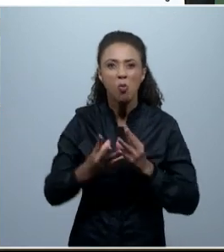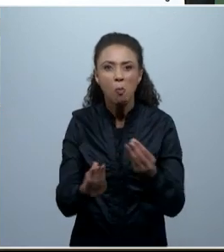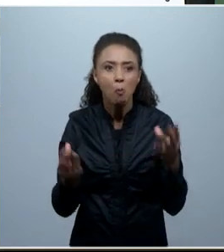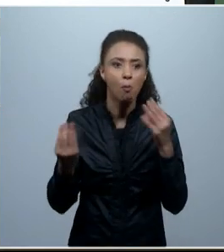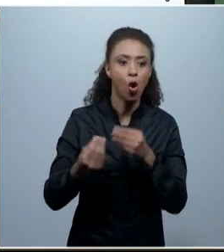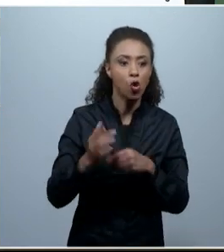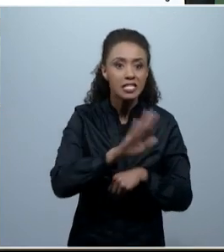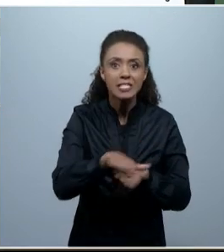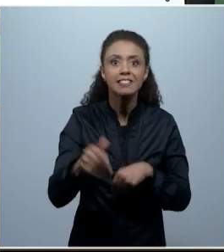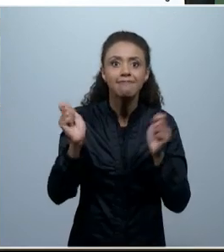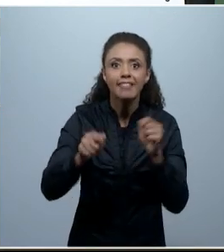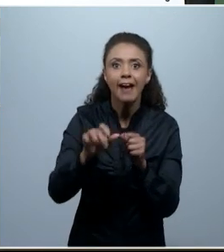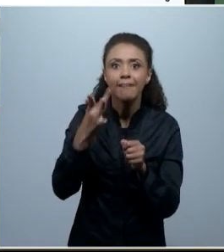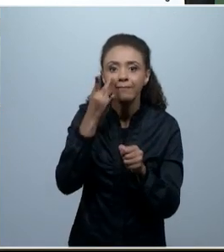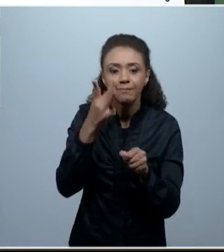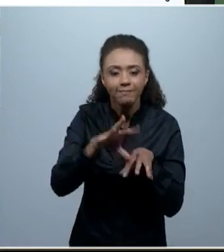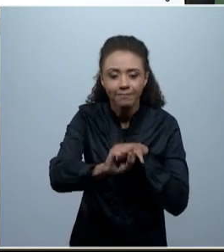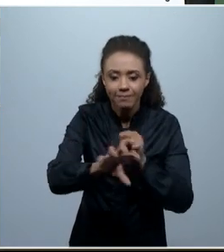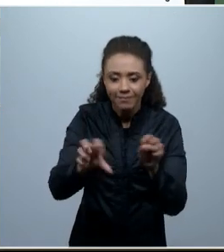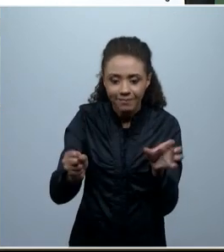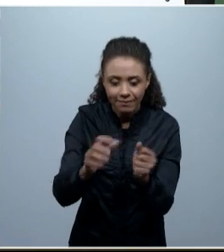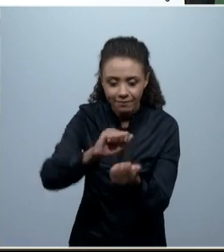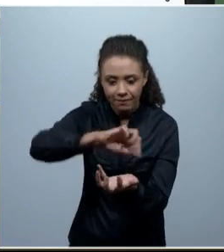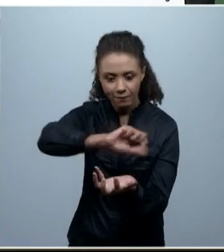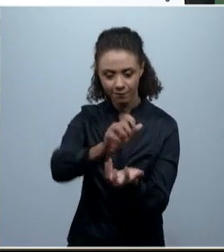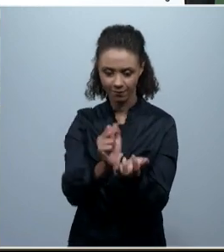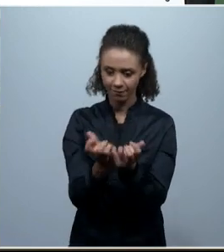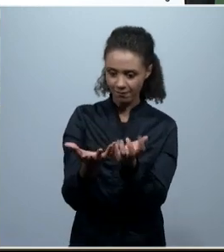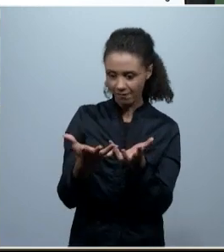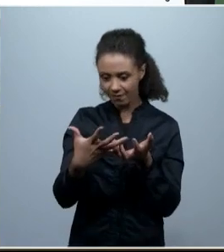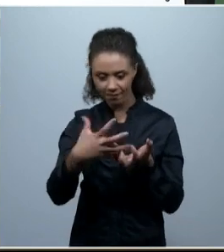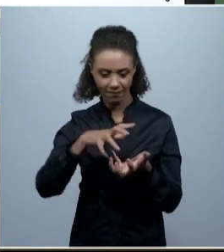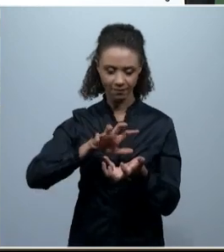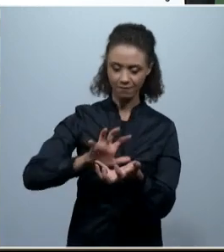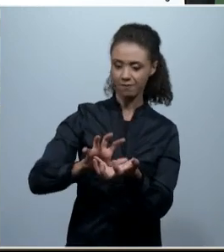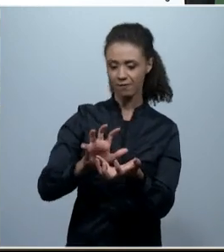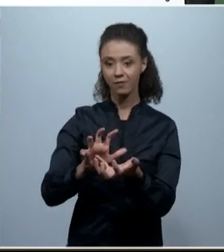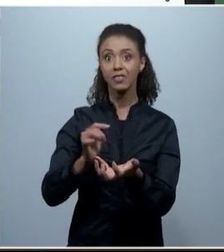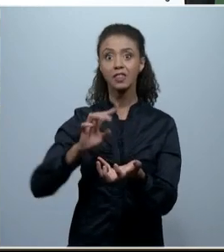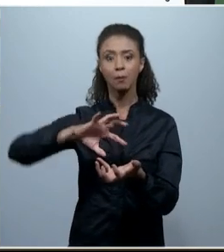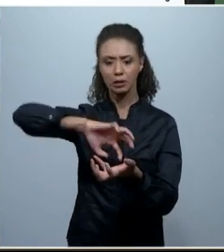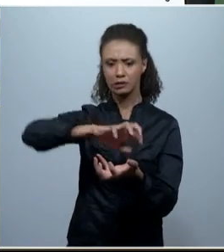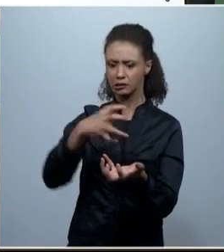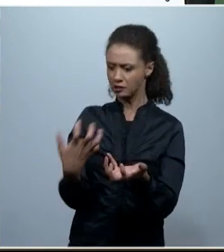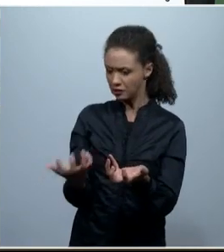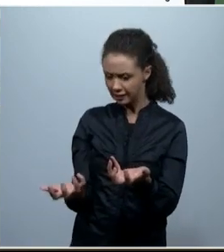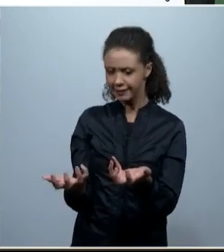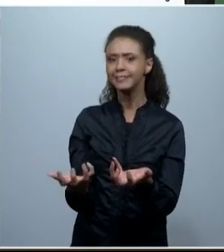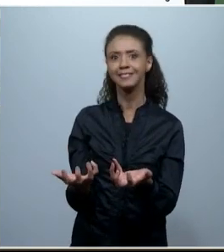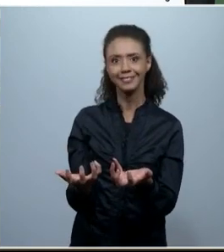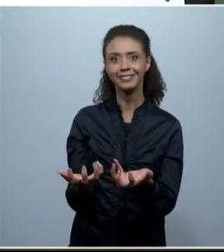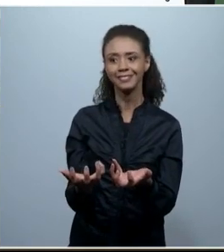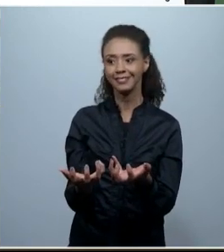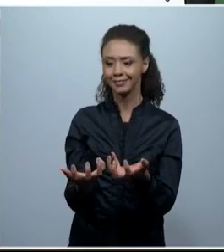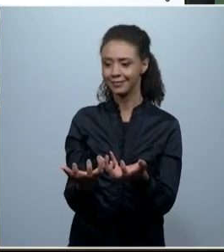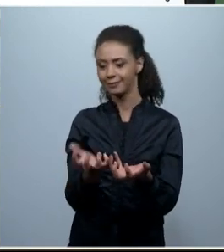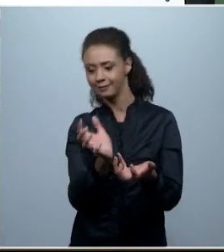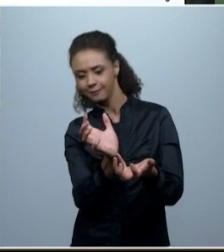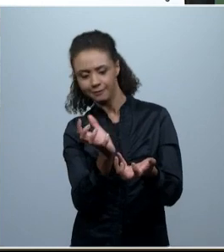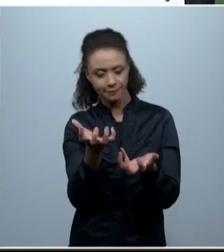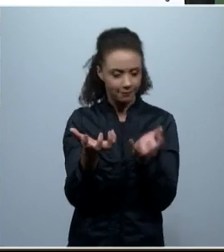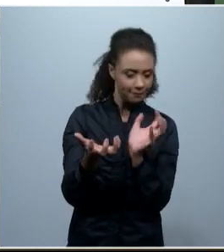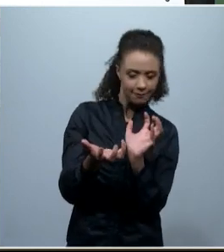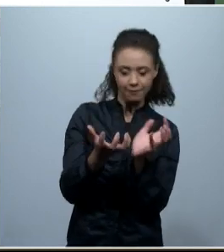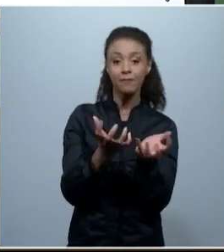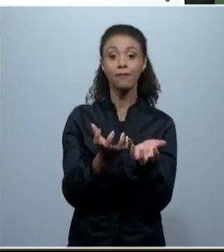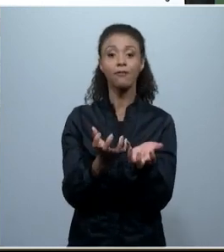colocar as mãos e mexer e experimentar e de formar e olhar pra passar